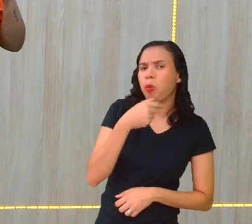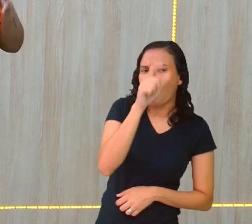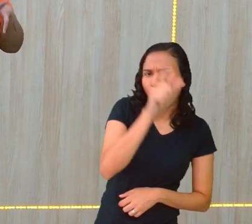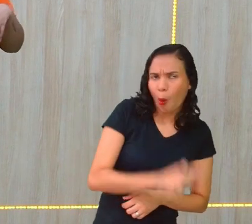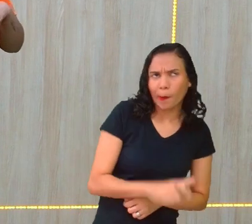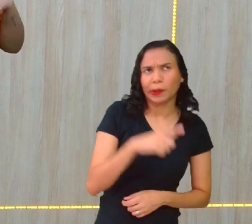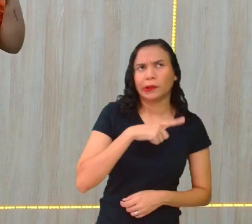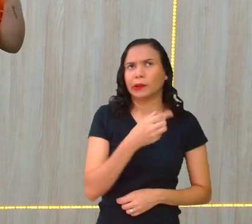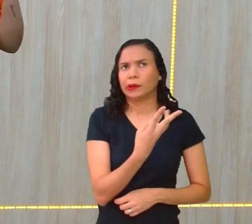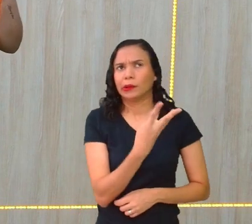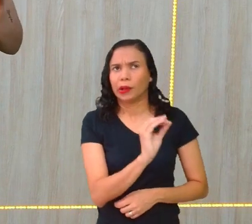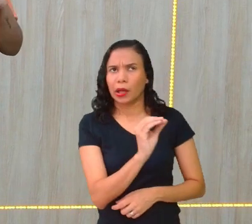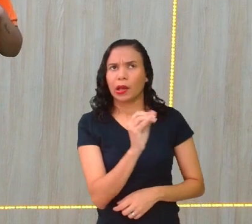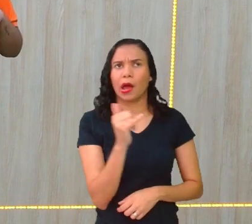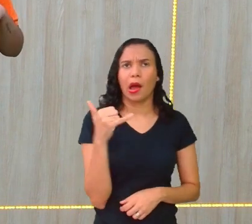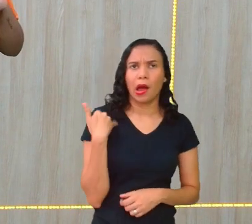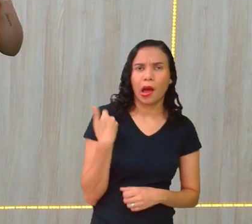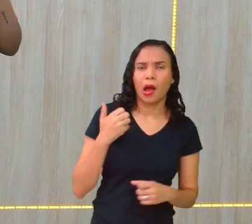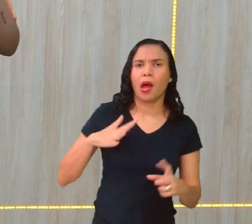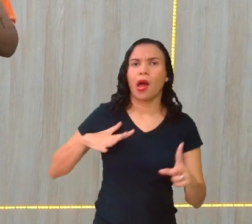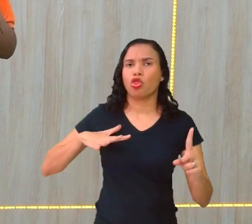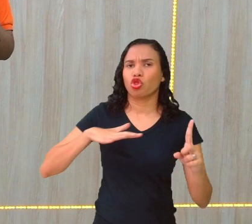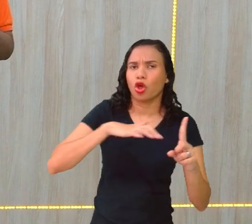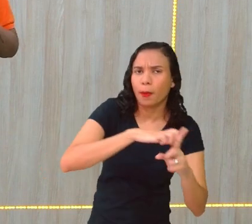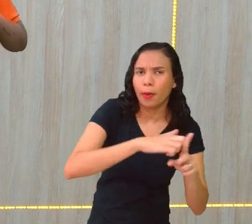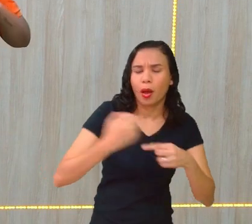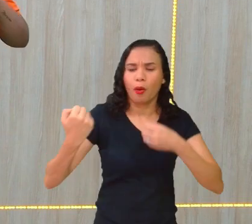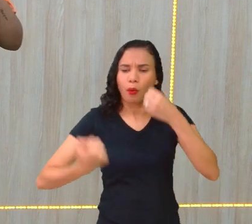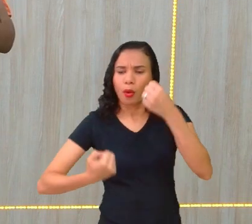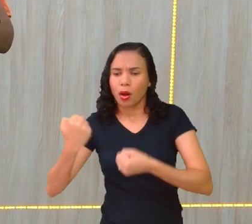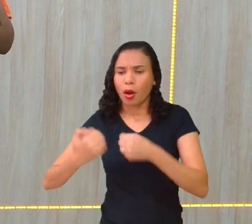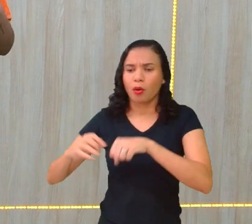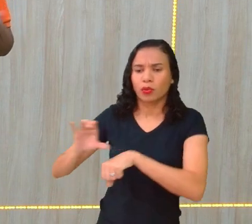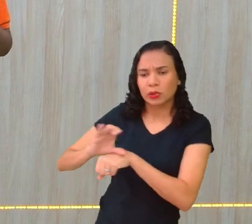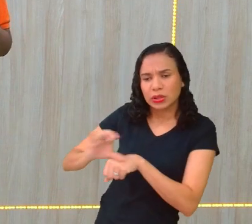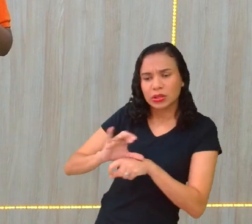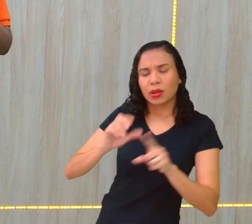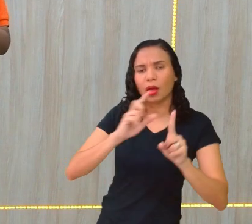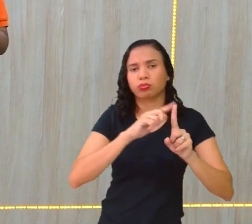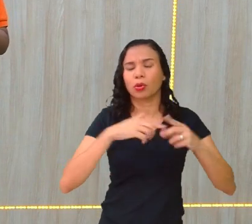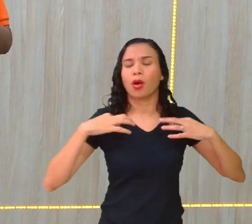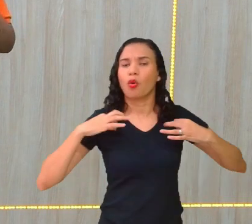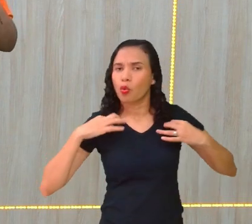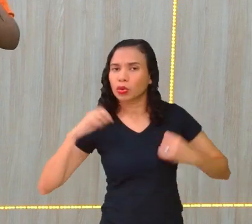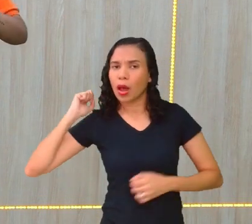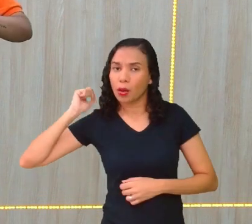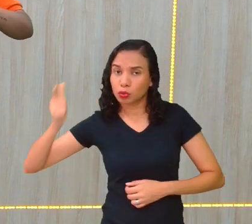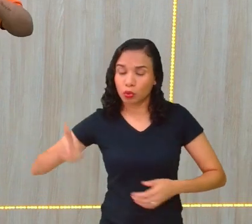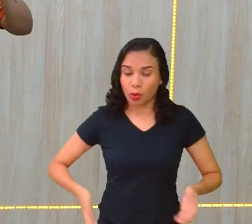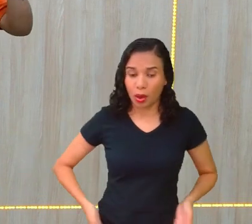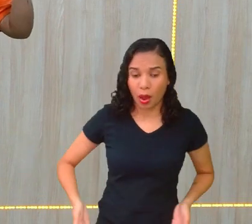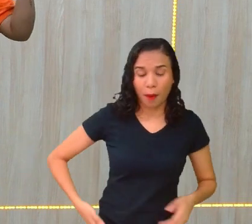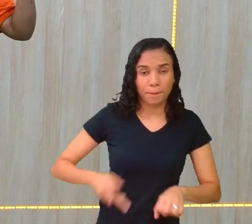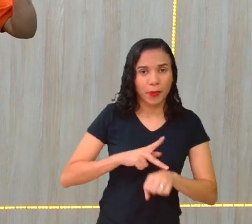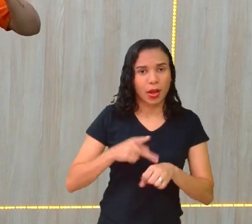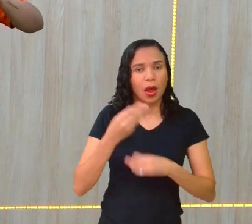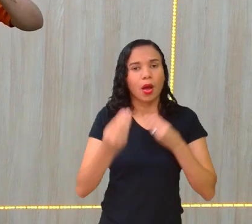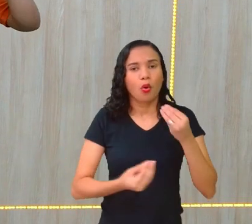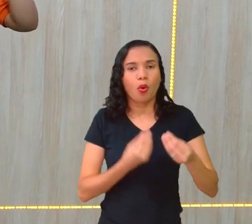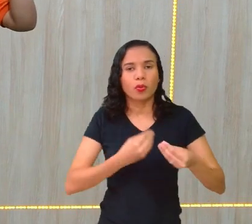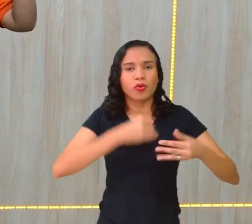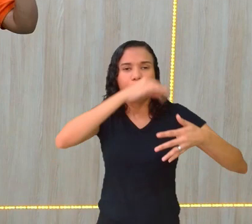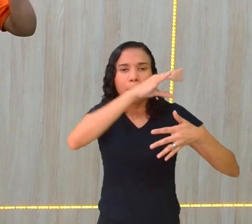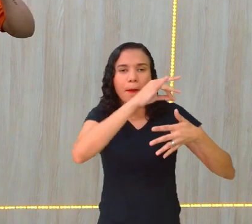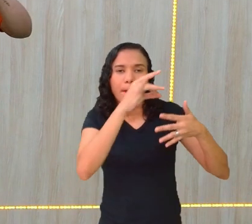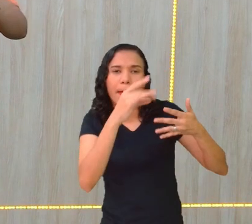com 30 anos, foi atropelado por um carro cinza, ele vestia blusa azul e calça preta. Eu vou descrever, era